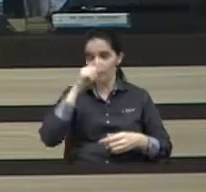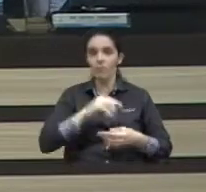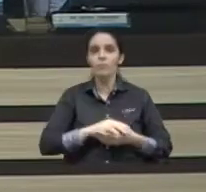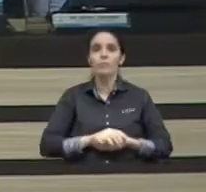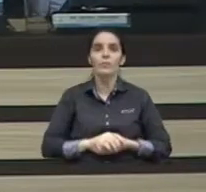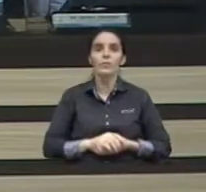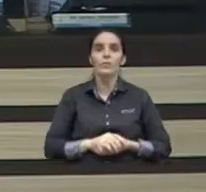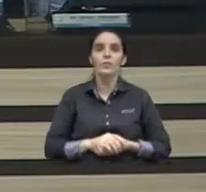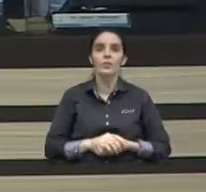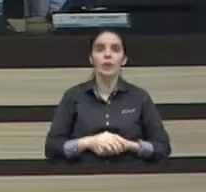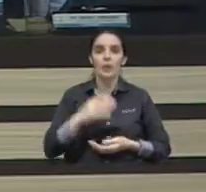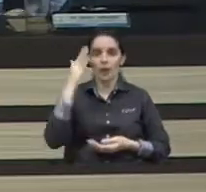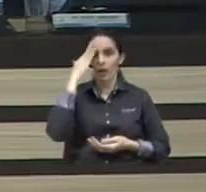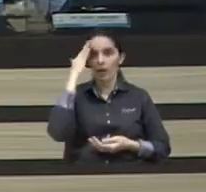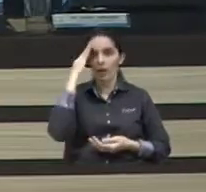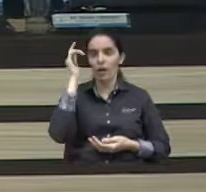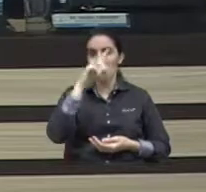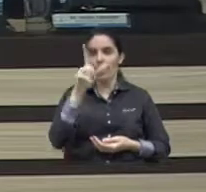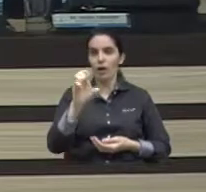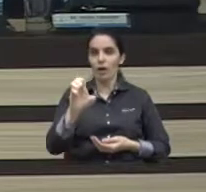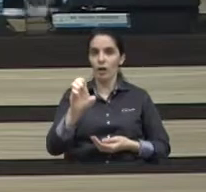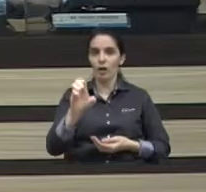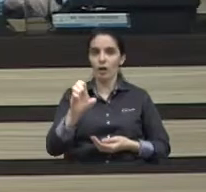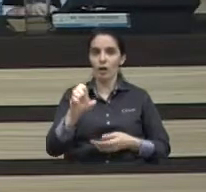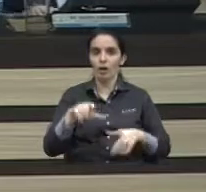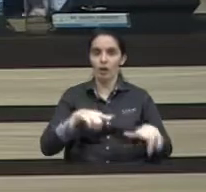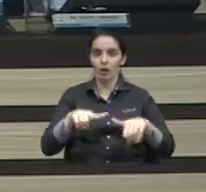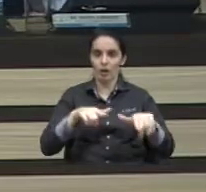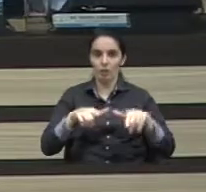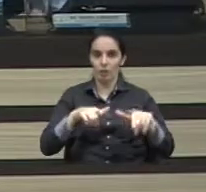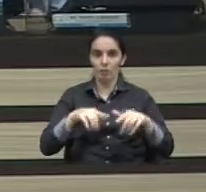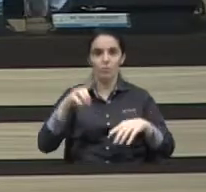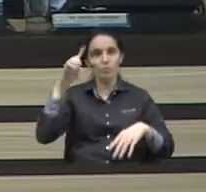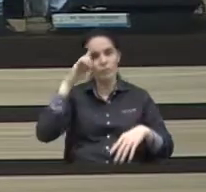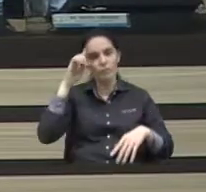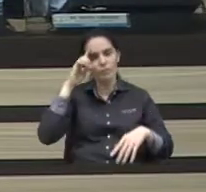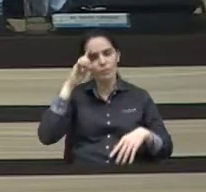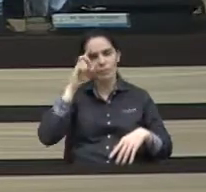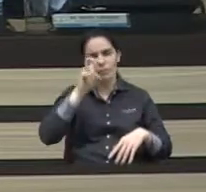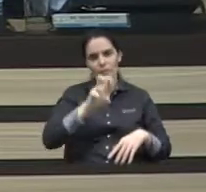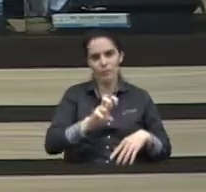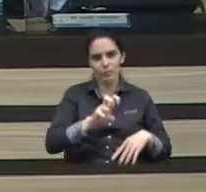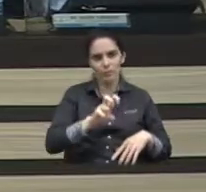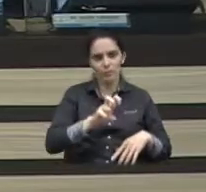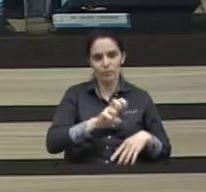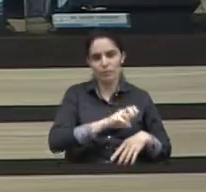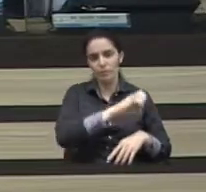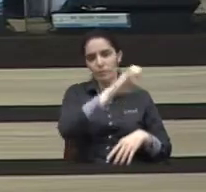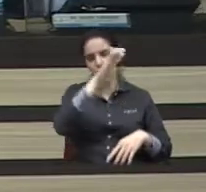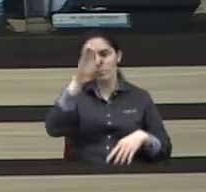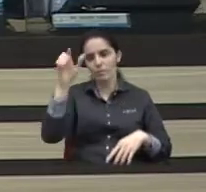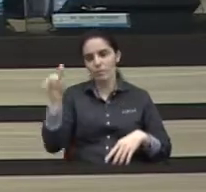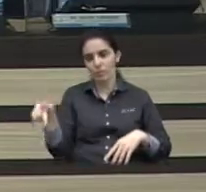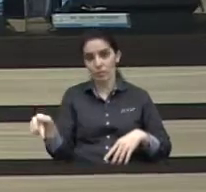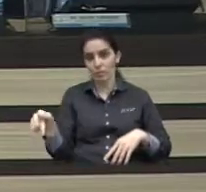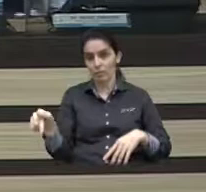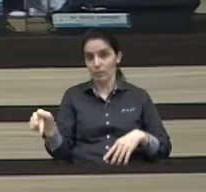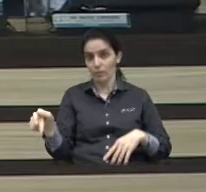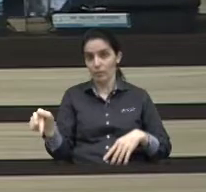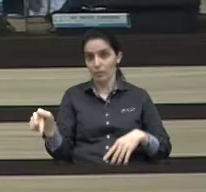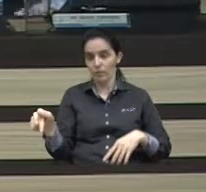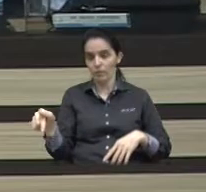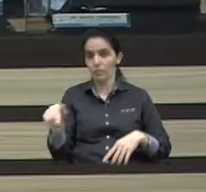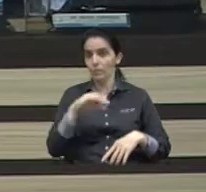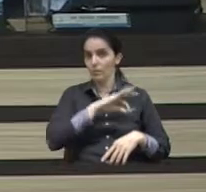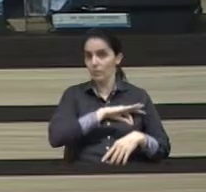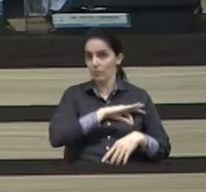na parte, eu todo dia estou das 5 da manhã até as 7 horas lá no plantão policial. E